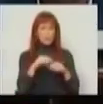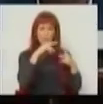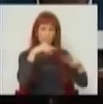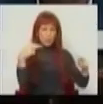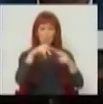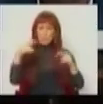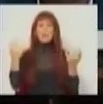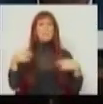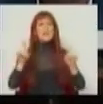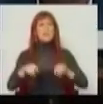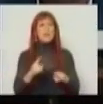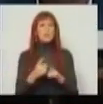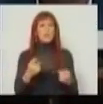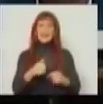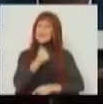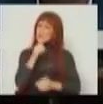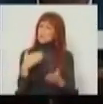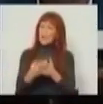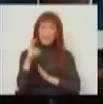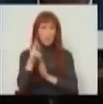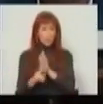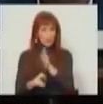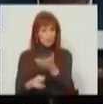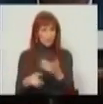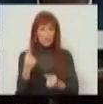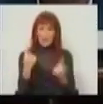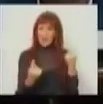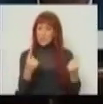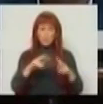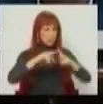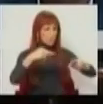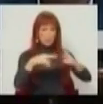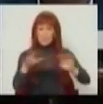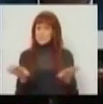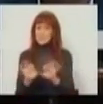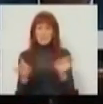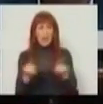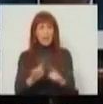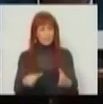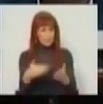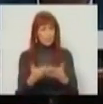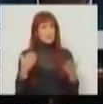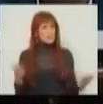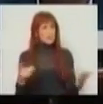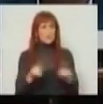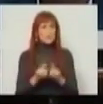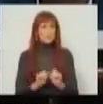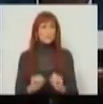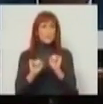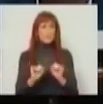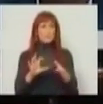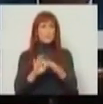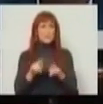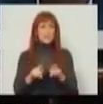mas também porque deixar a decisão e regulamentação é cada um dos municípios ao começo imposto já com as responsabilidades